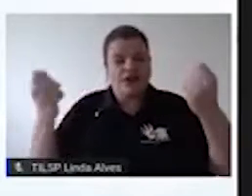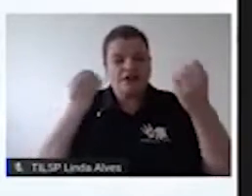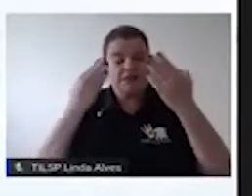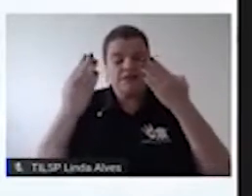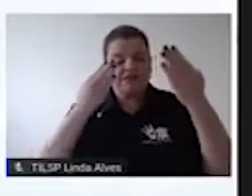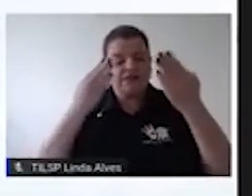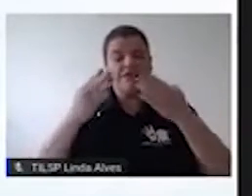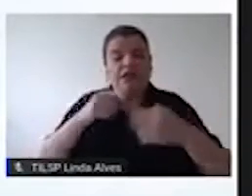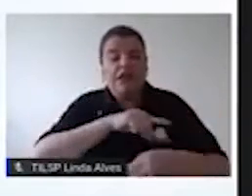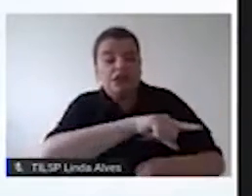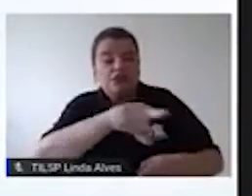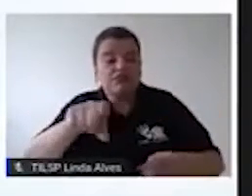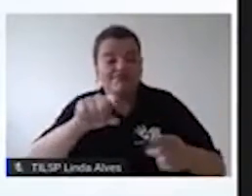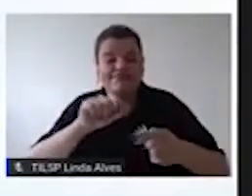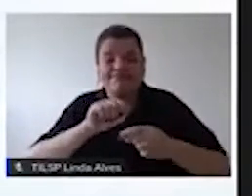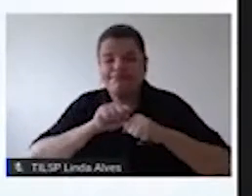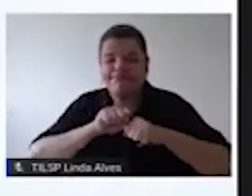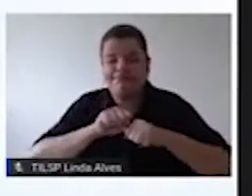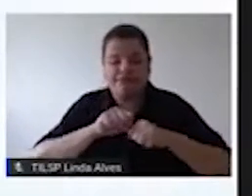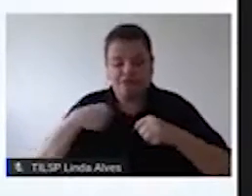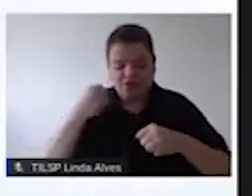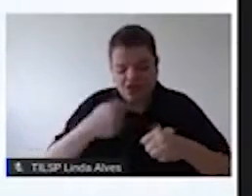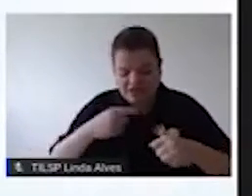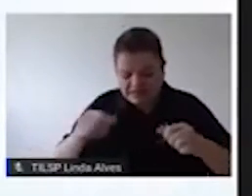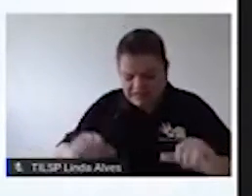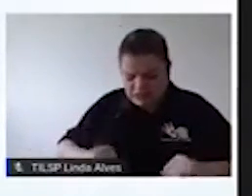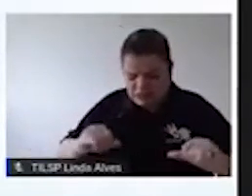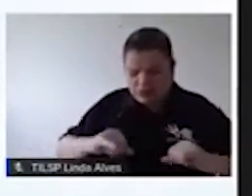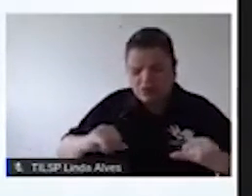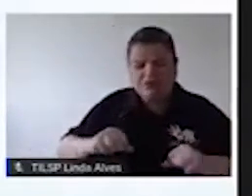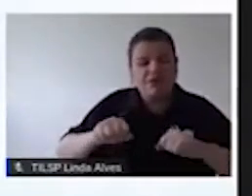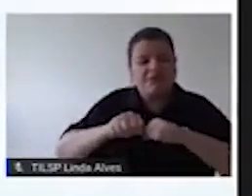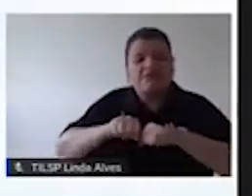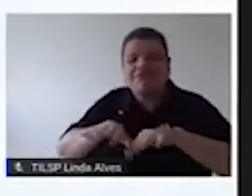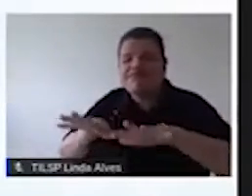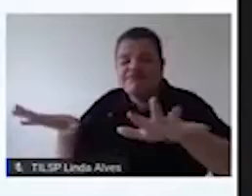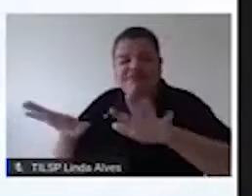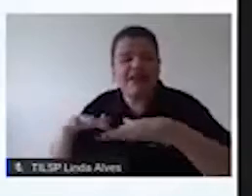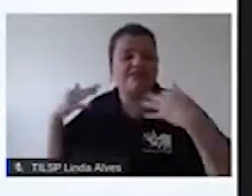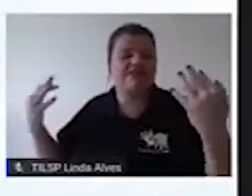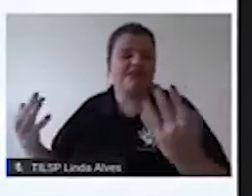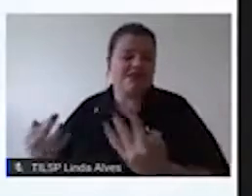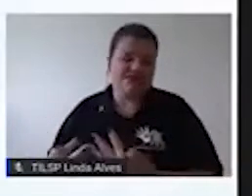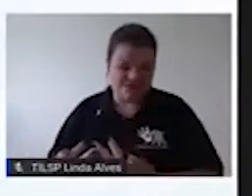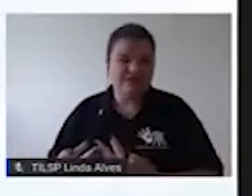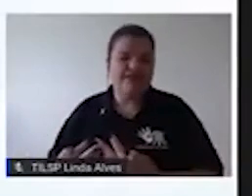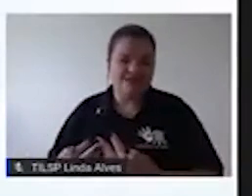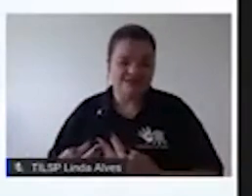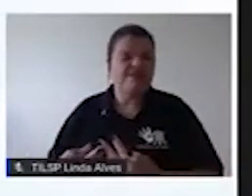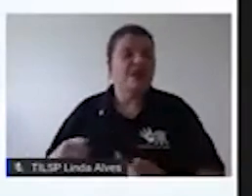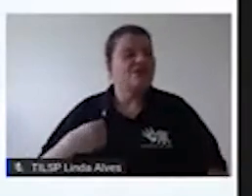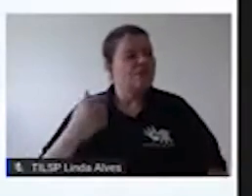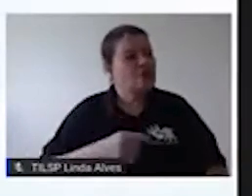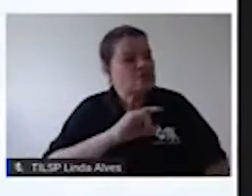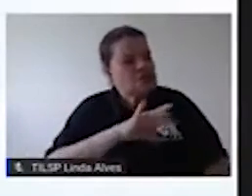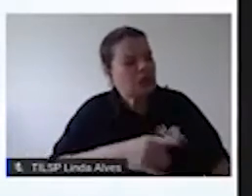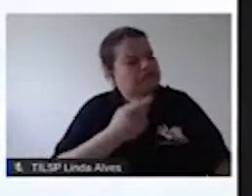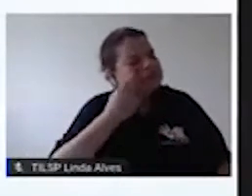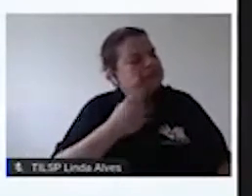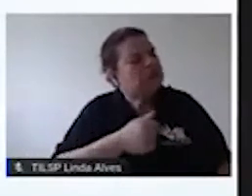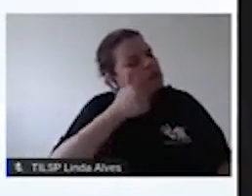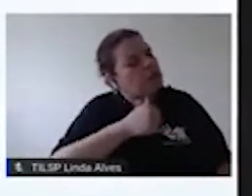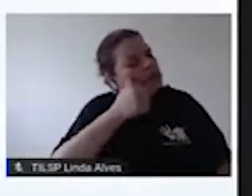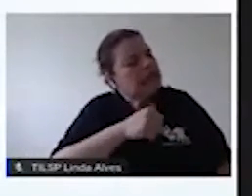a família inteira. Quando a gente fala de uma mulher que vive a violência doméstica, nós temos que levar em